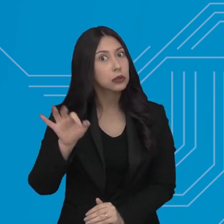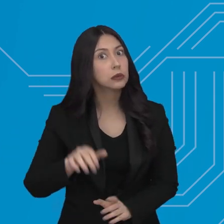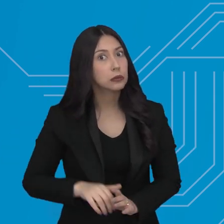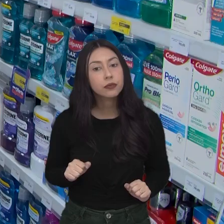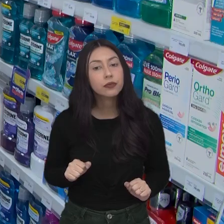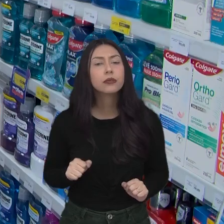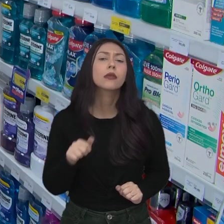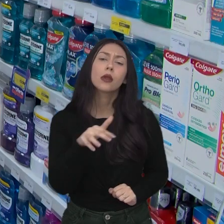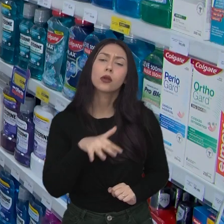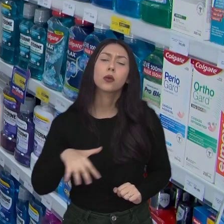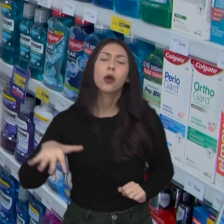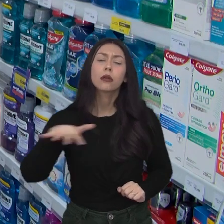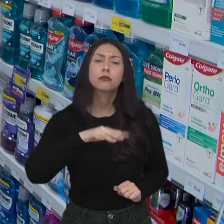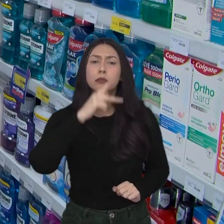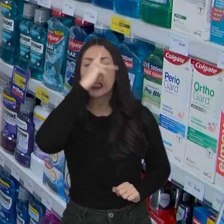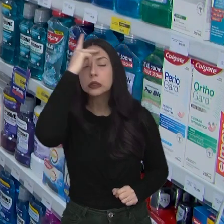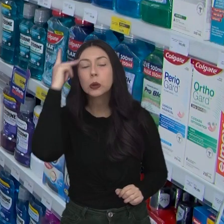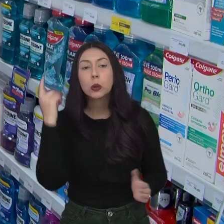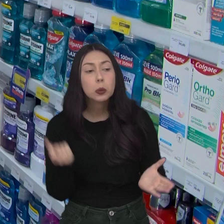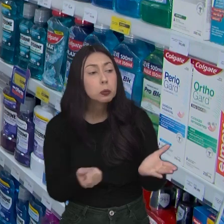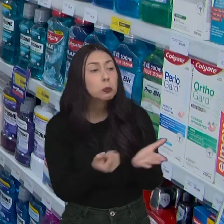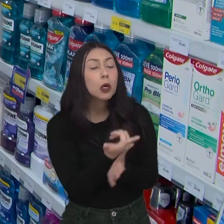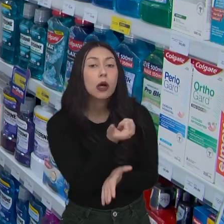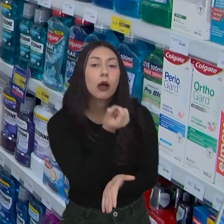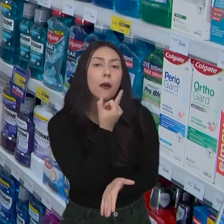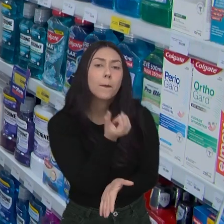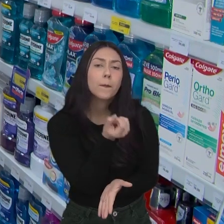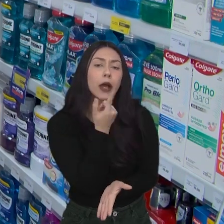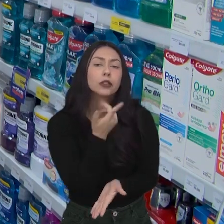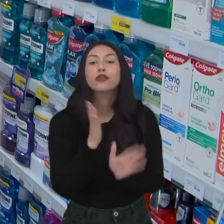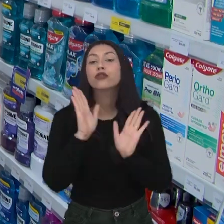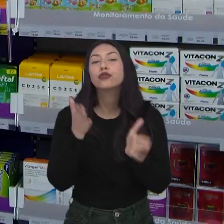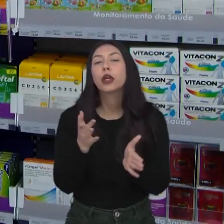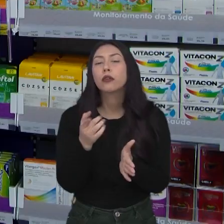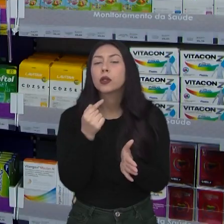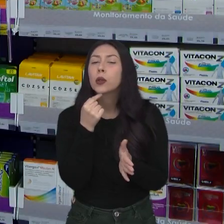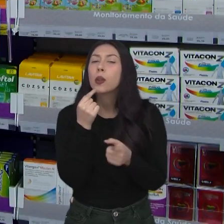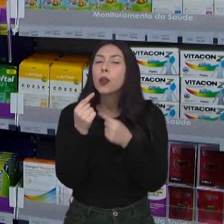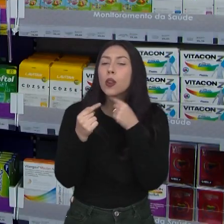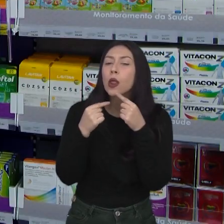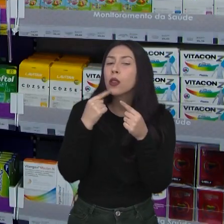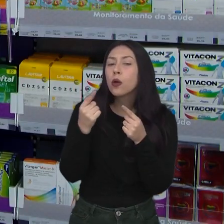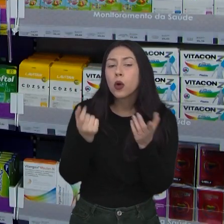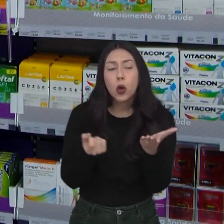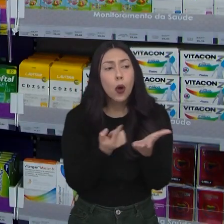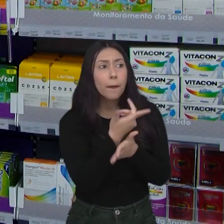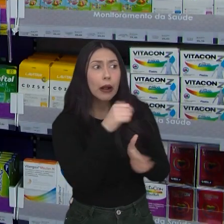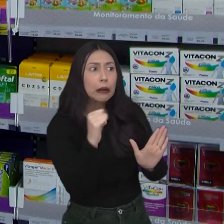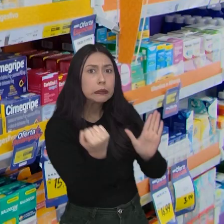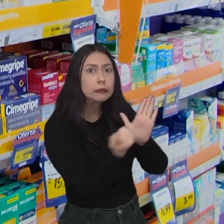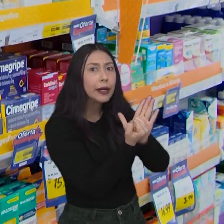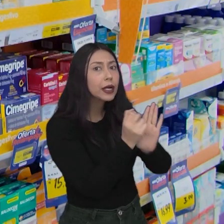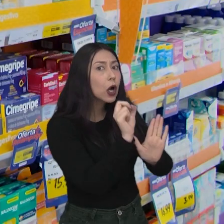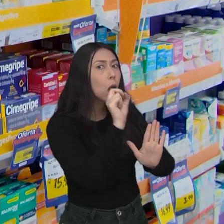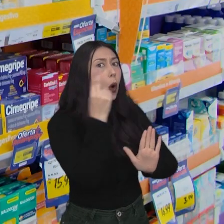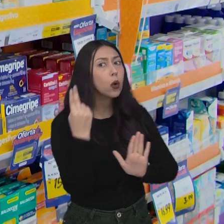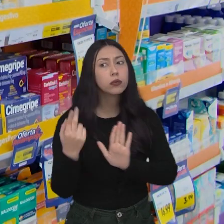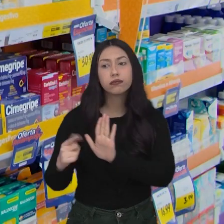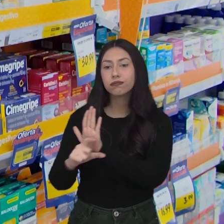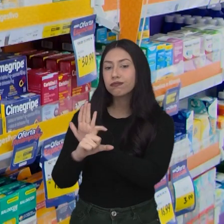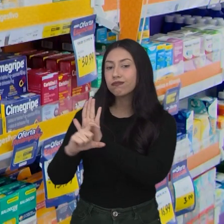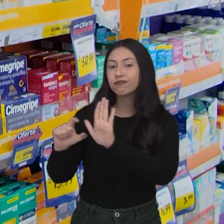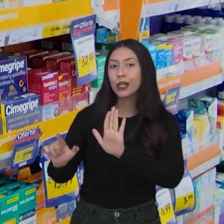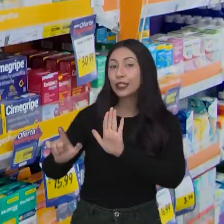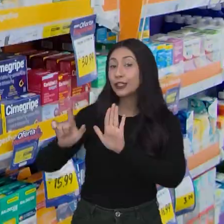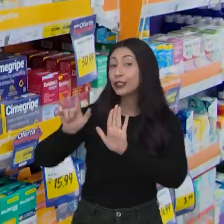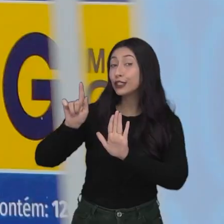648%. Praticamente todo mundo que já comprou um remédio na farmácia já passou pela dúvida de escolher entre o remédio de